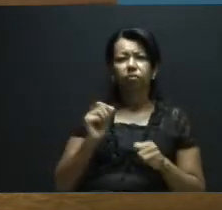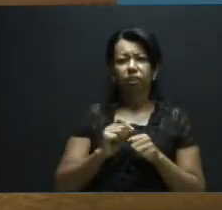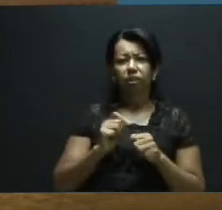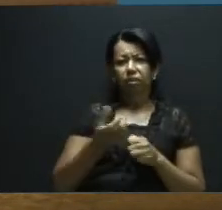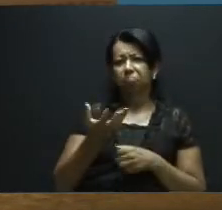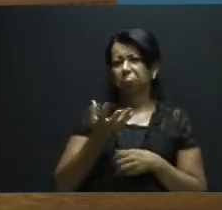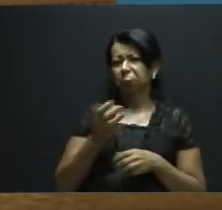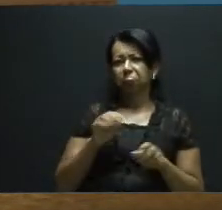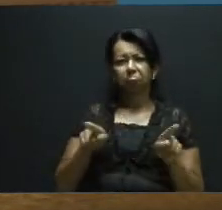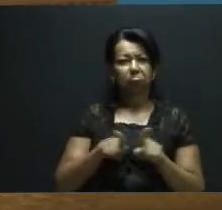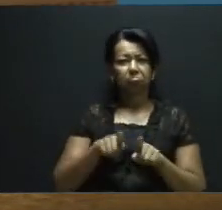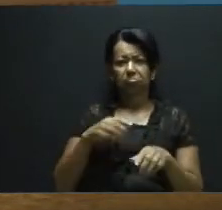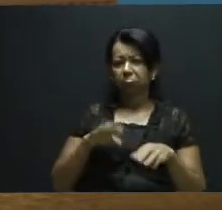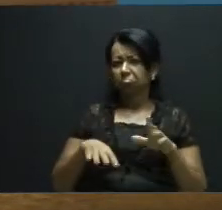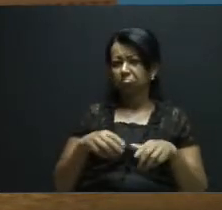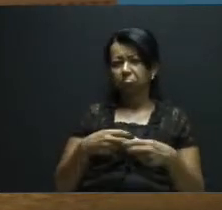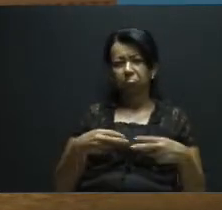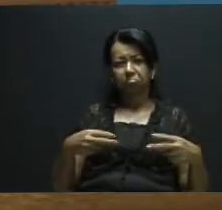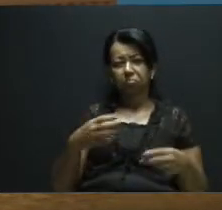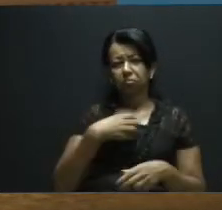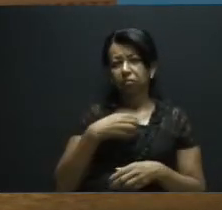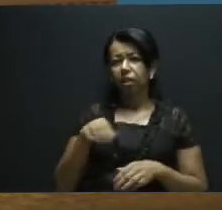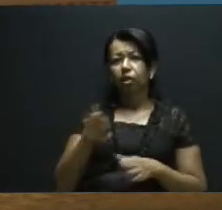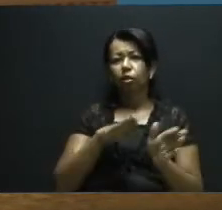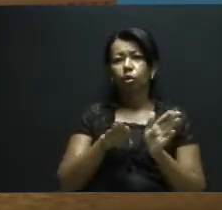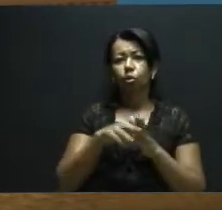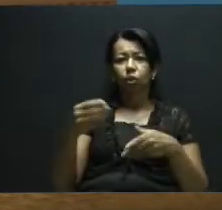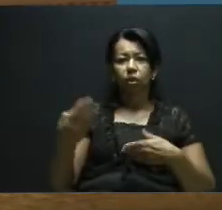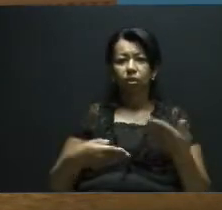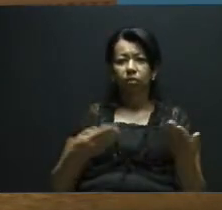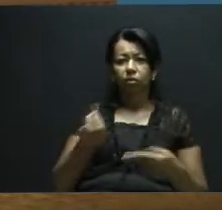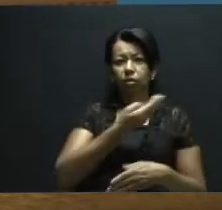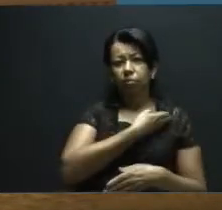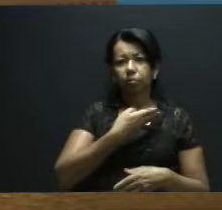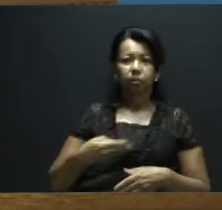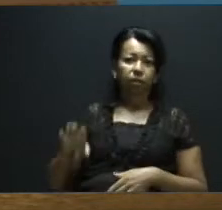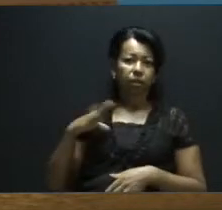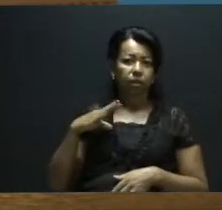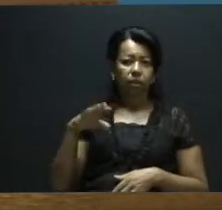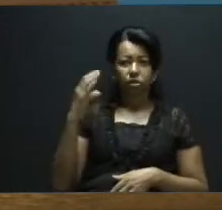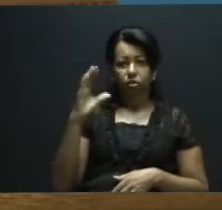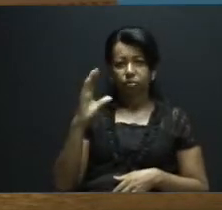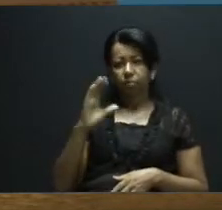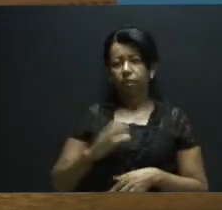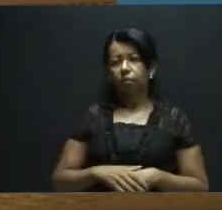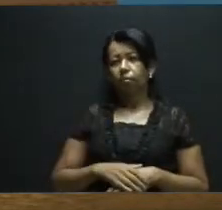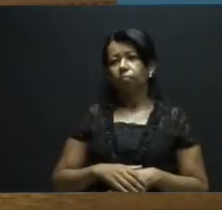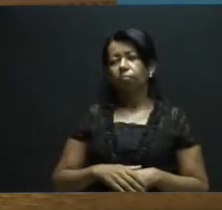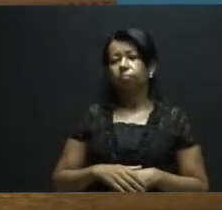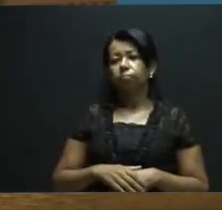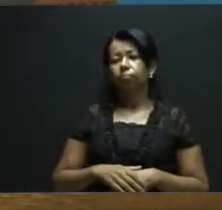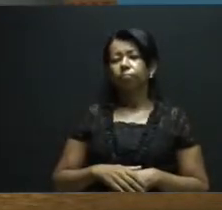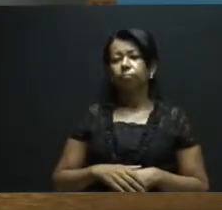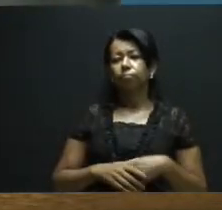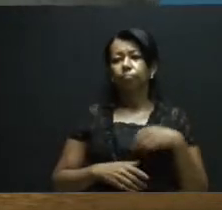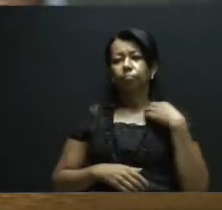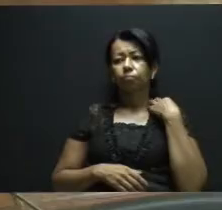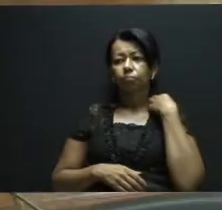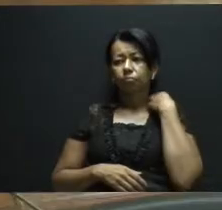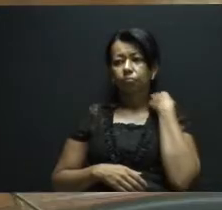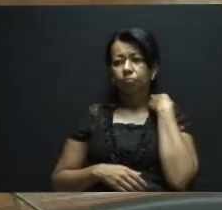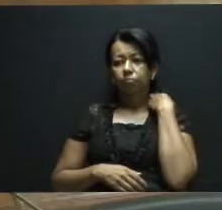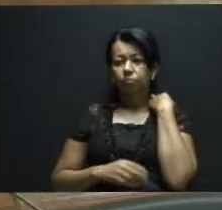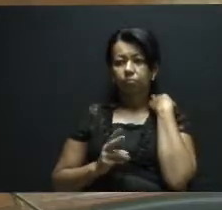e principalmente todos os indivíduos servidores por da cidade de cubatão como qualquer você ou qualquer um é só isso o presidente